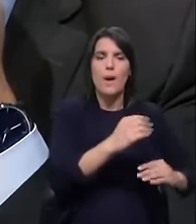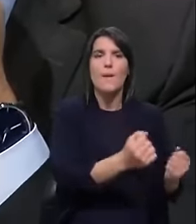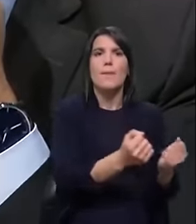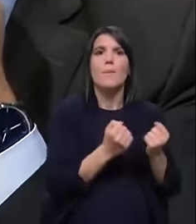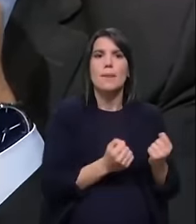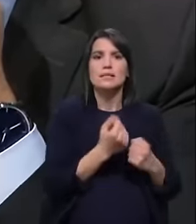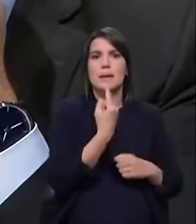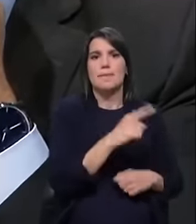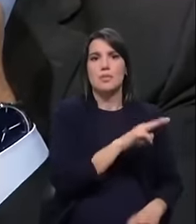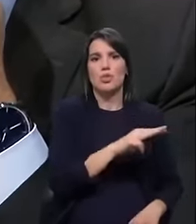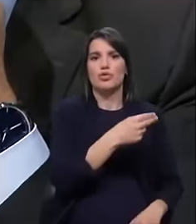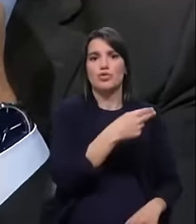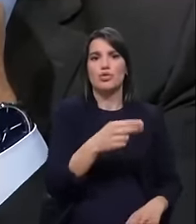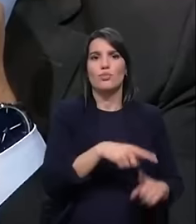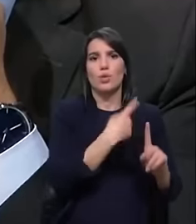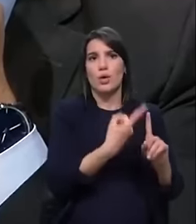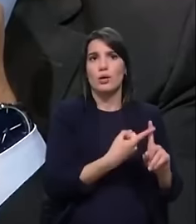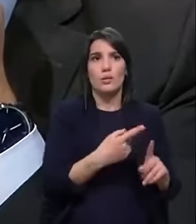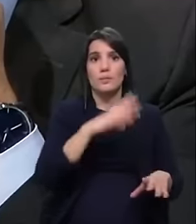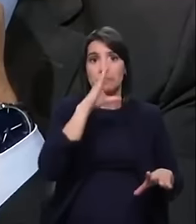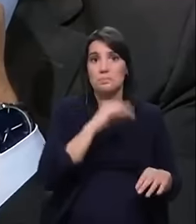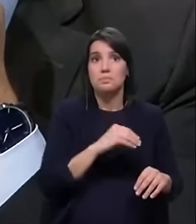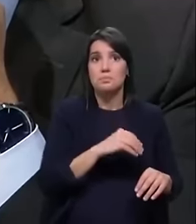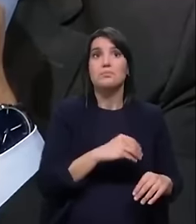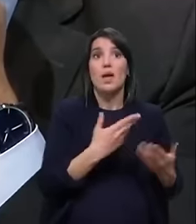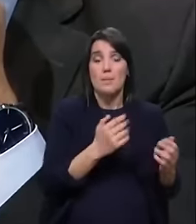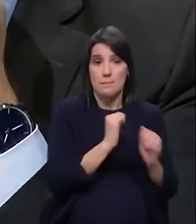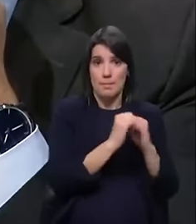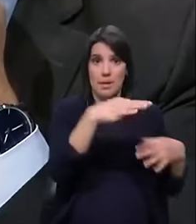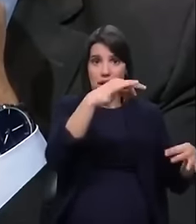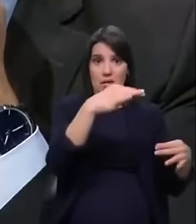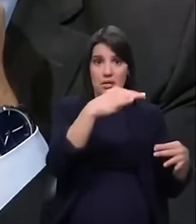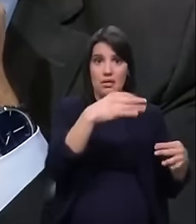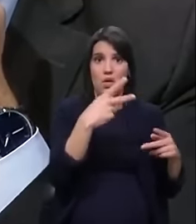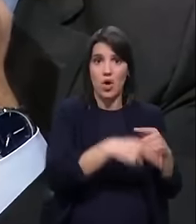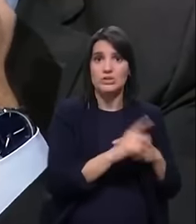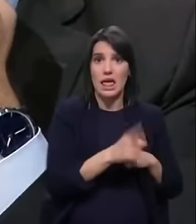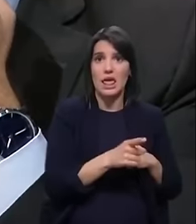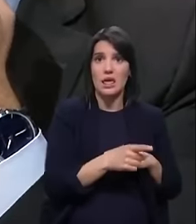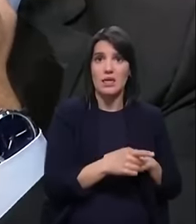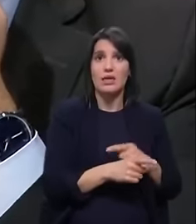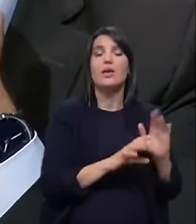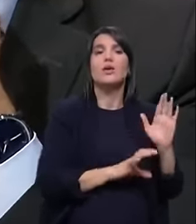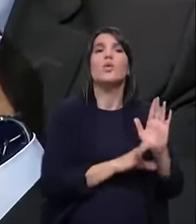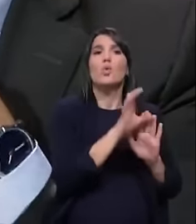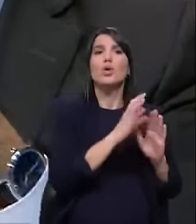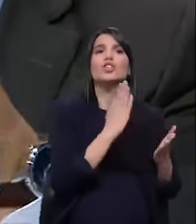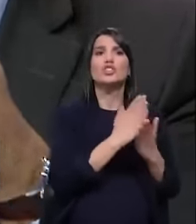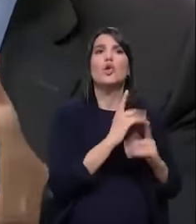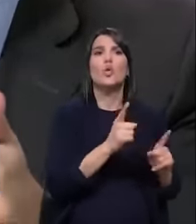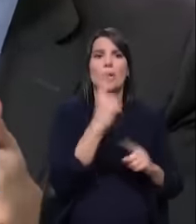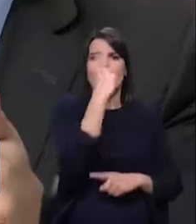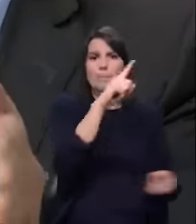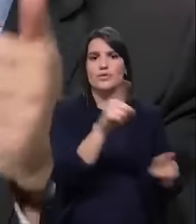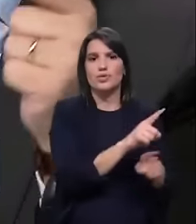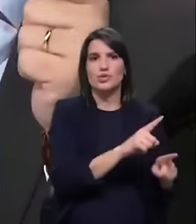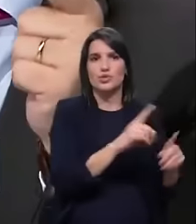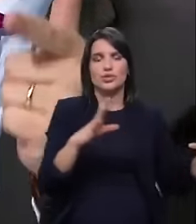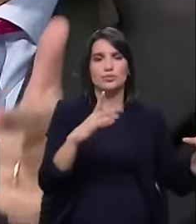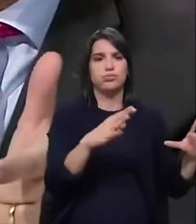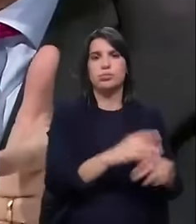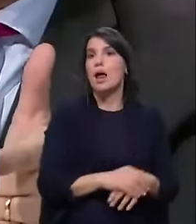1 milhão de euros por ano. E eu vou-lhe dizer, a não ser que reduzir currículos, seja reduzir folhas de papel, reduzir currículo da escola quer dizer reduzir não, professores. Não, Mariana, é reduzir desperdício,